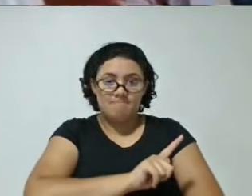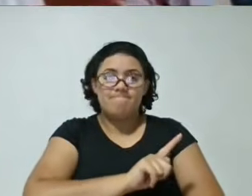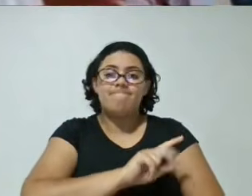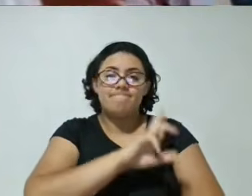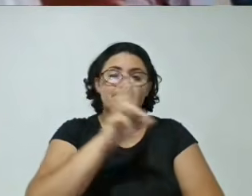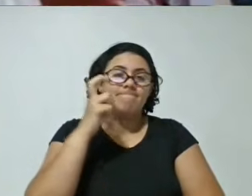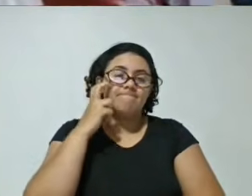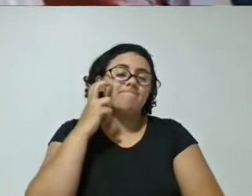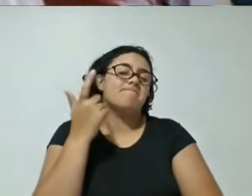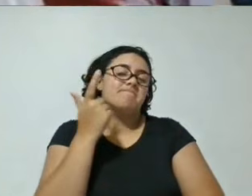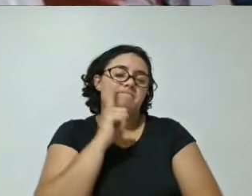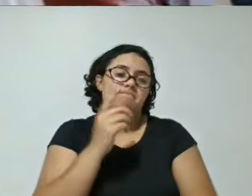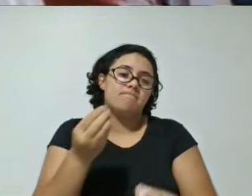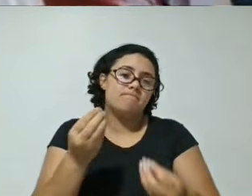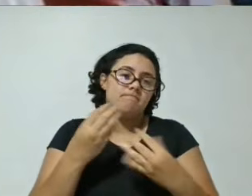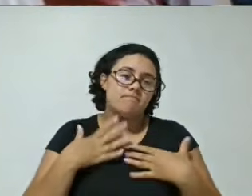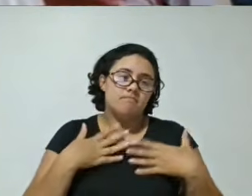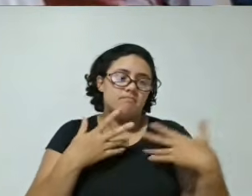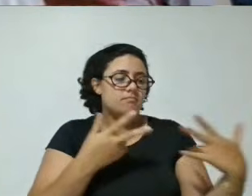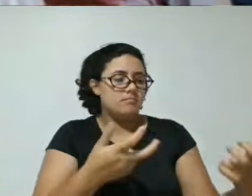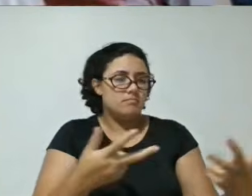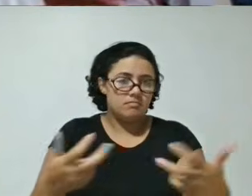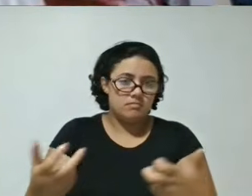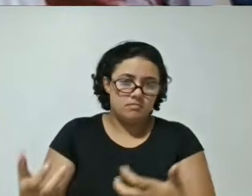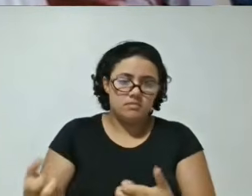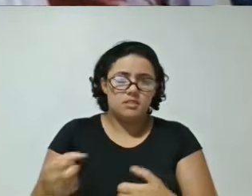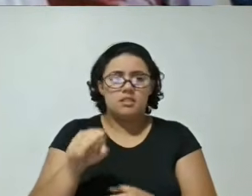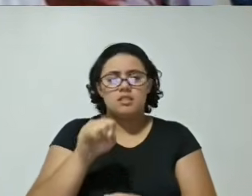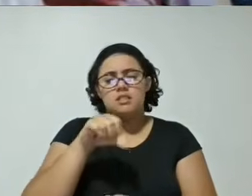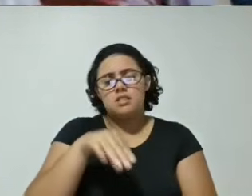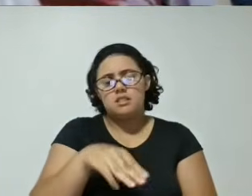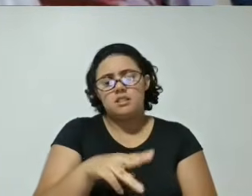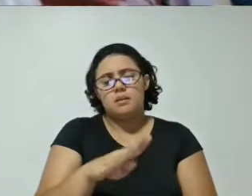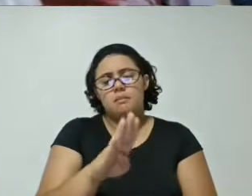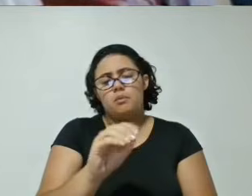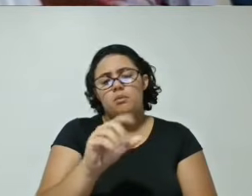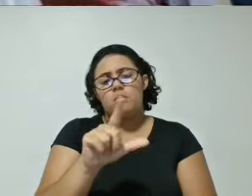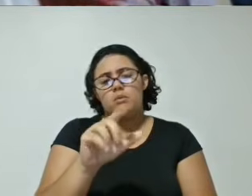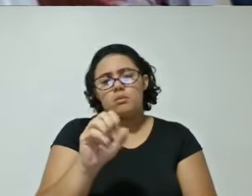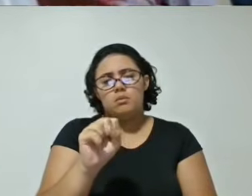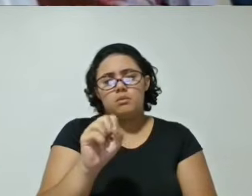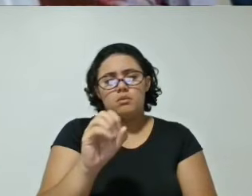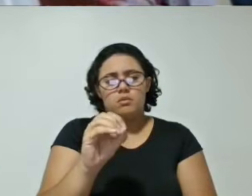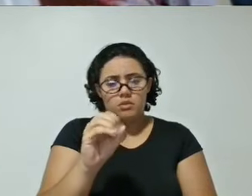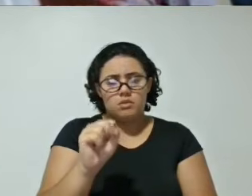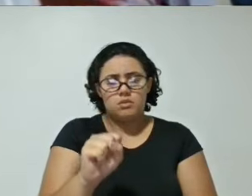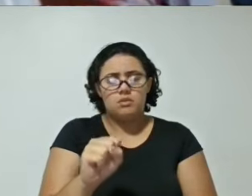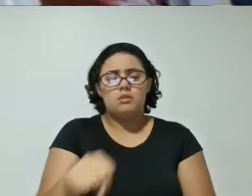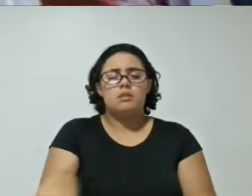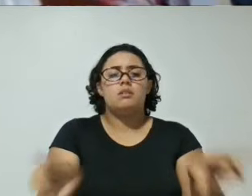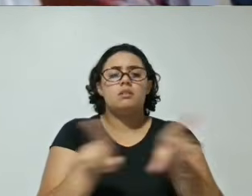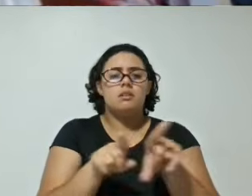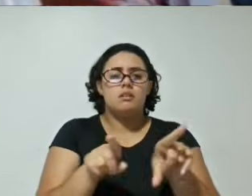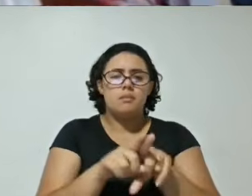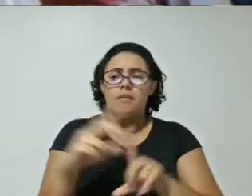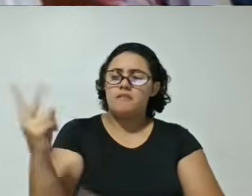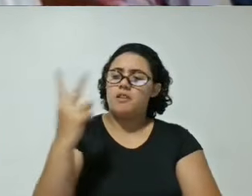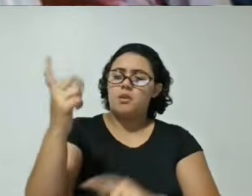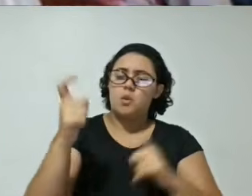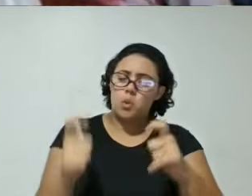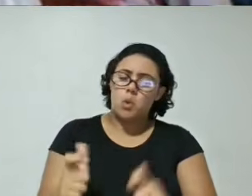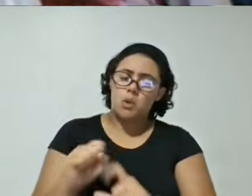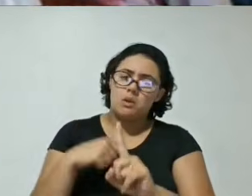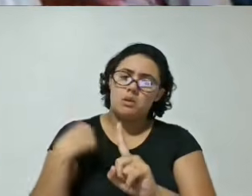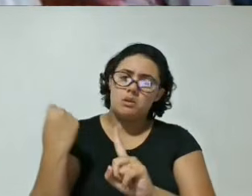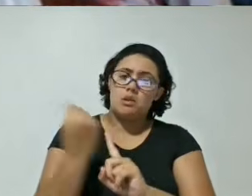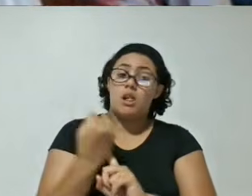reconhecimento dos signos, né, dos símbolos, de valorização do seu lugar social, né? Essa é a